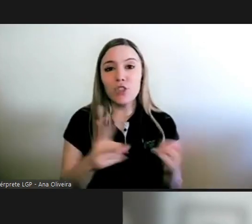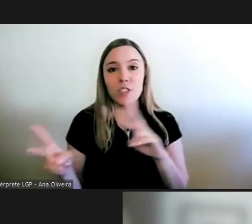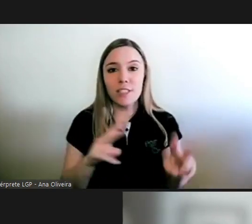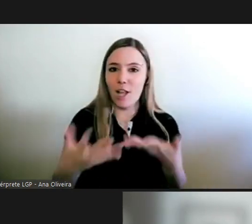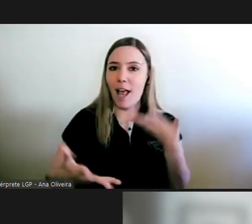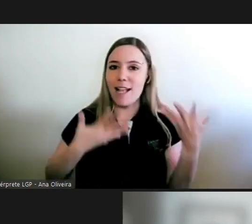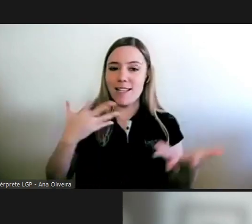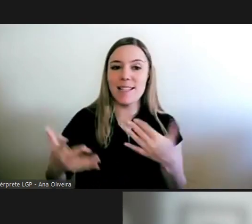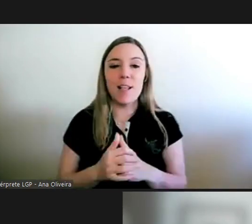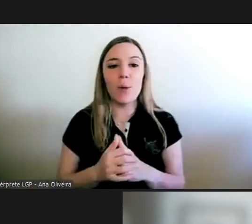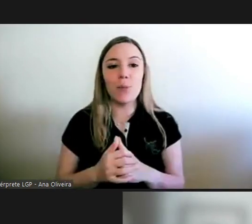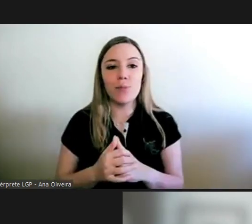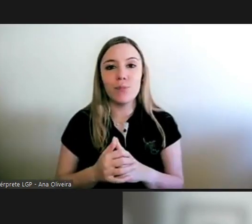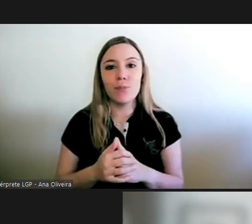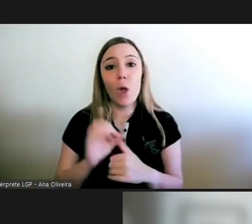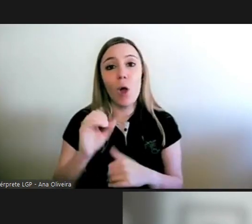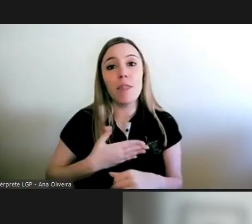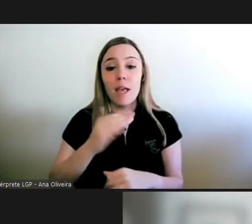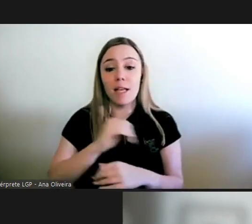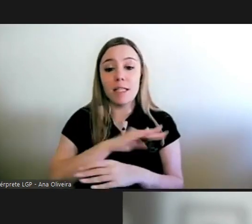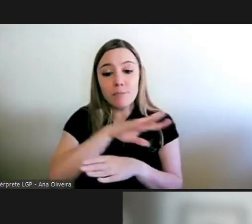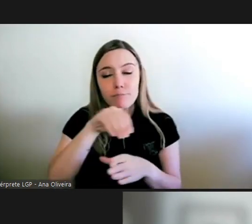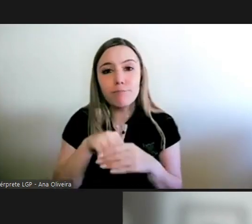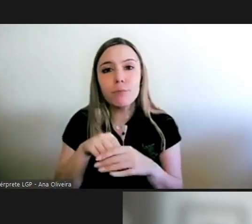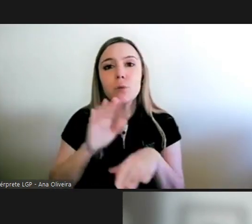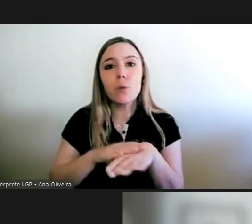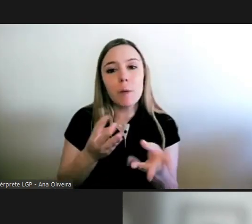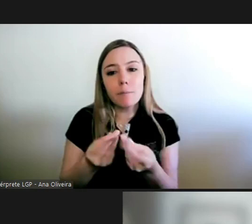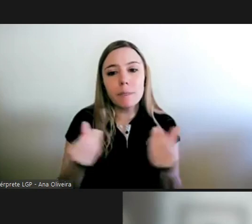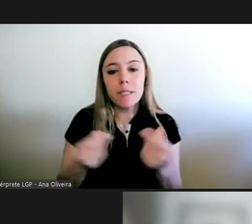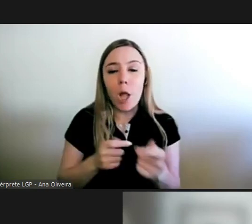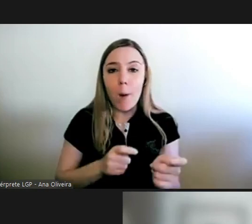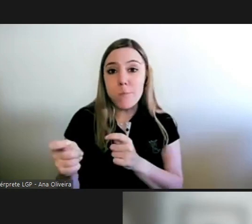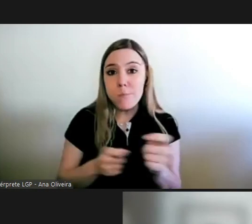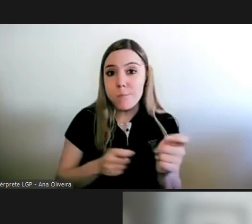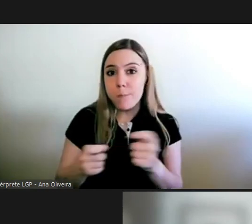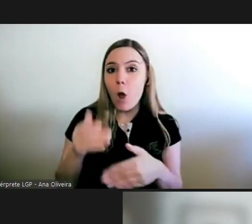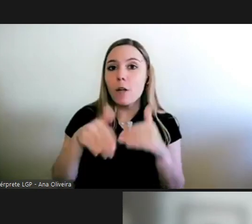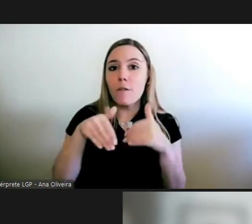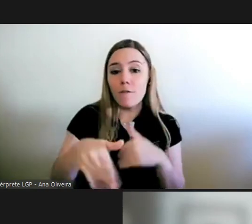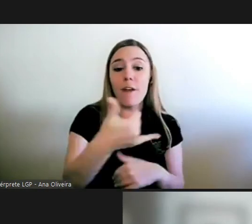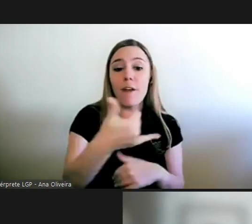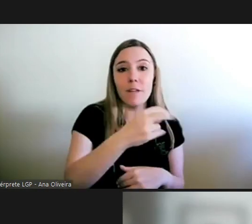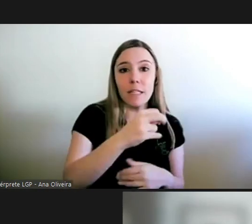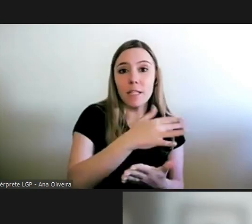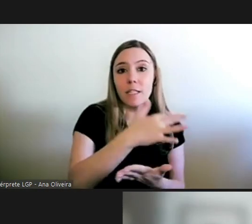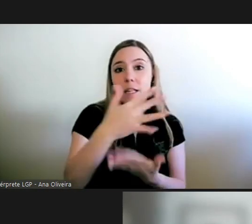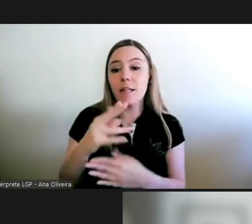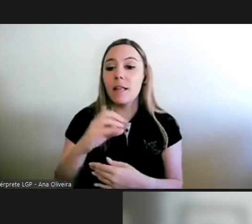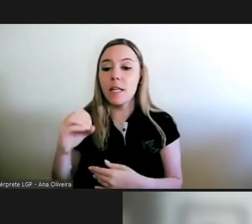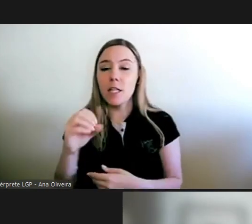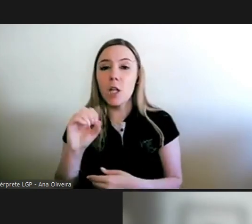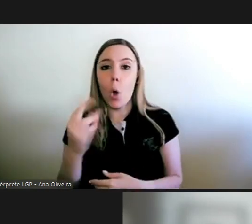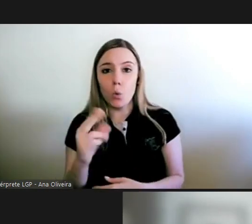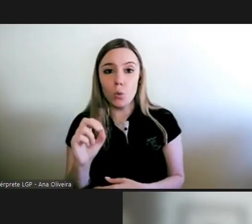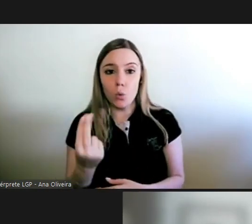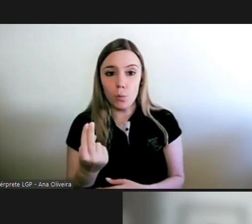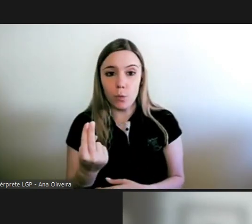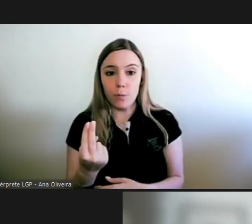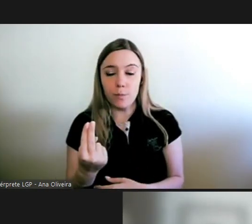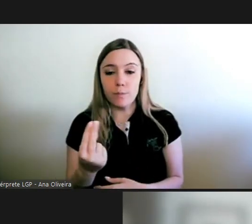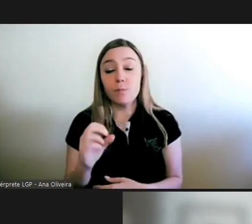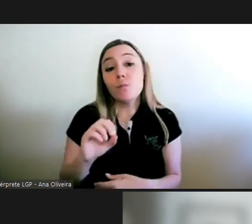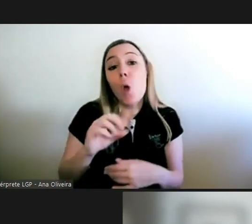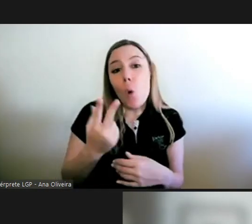Ação, integrar os ODS com os instrumentos de gestão, que ocorrerá de 23 a 30 de outubro, ou então